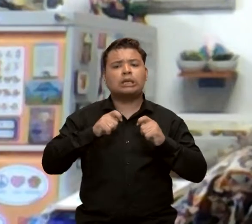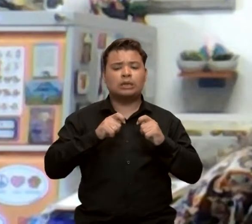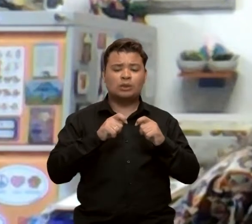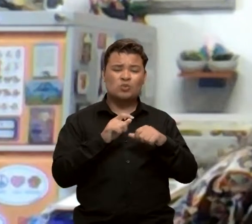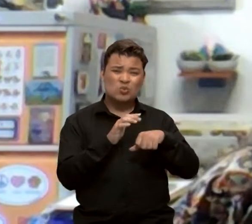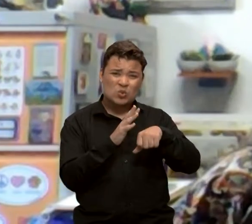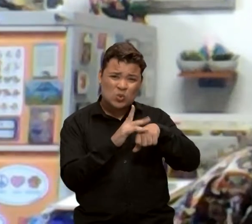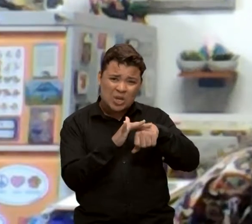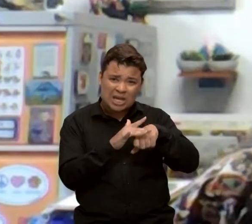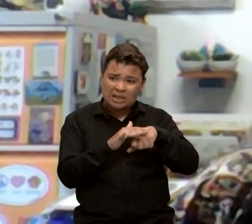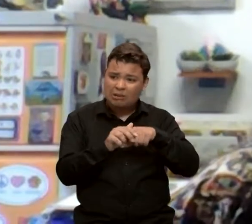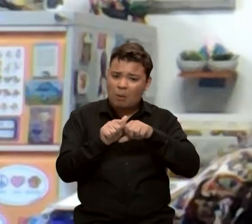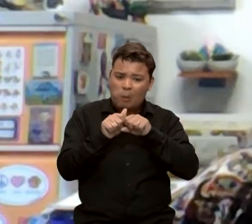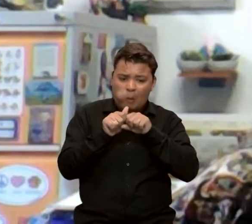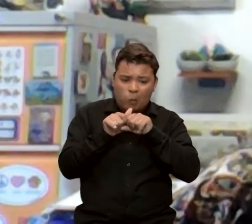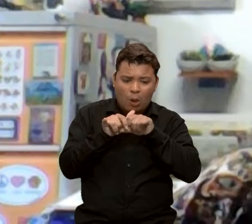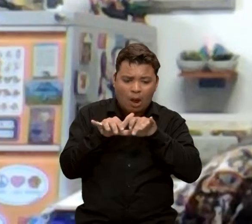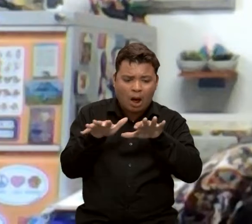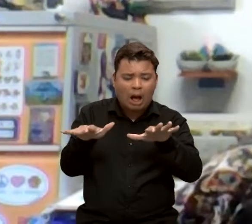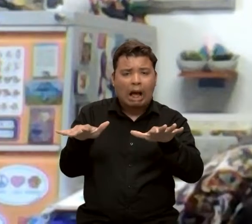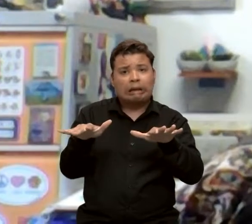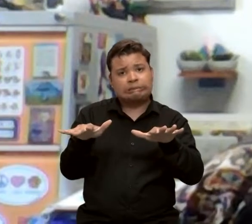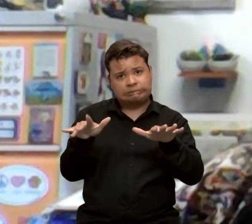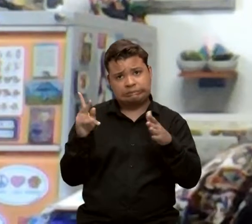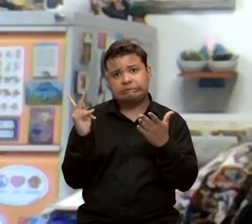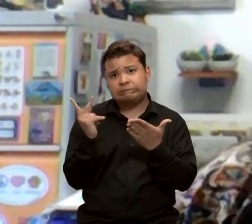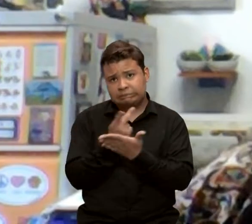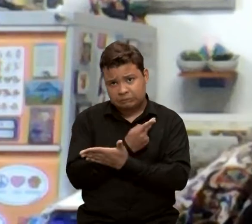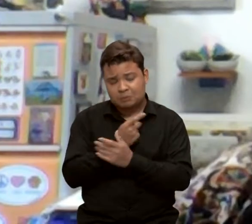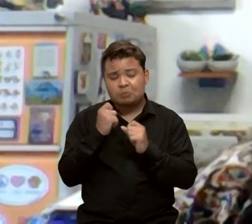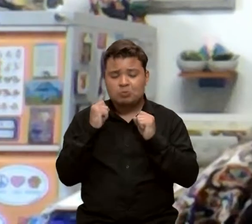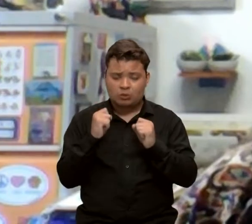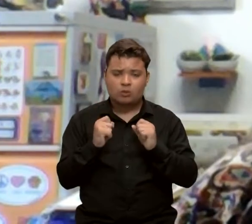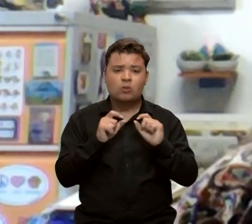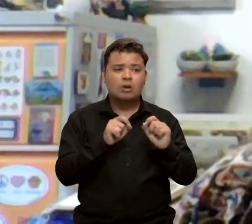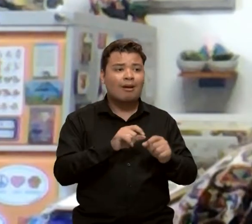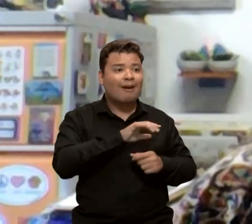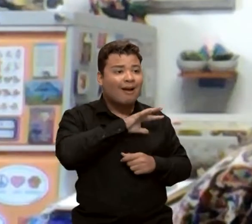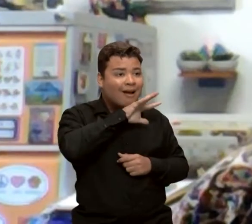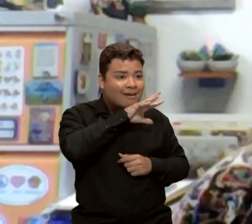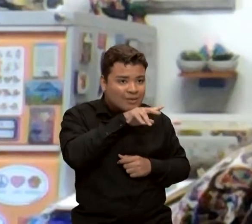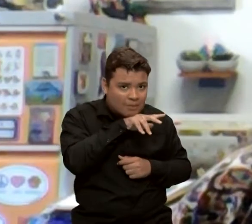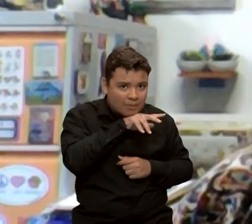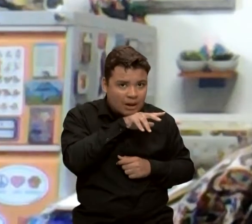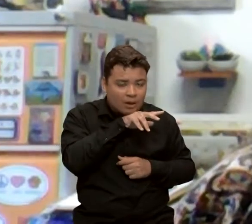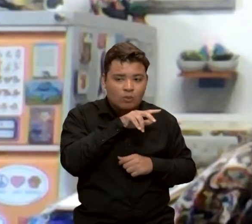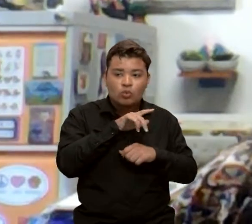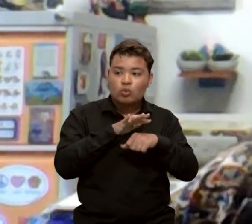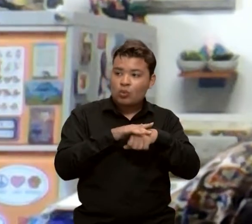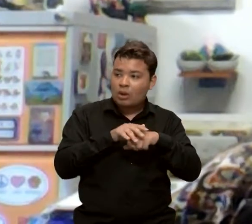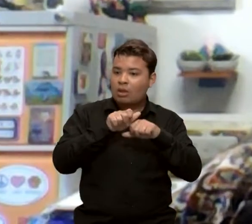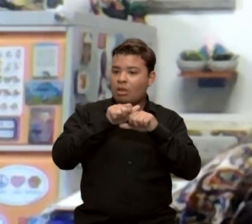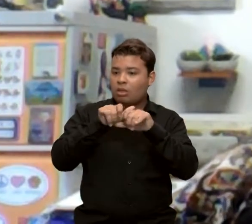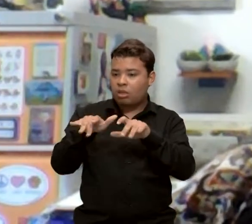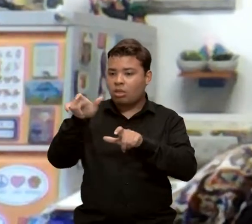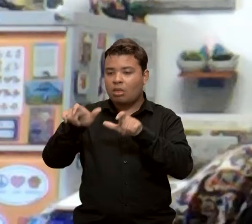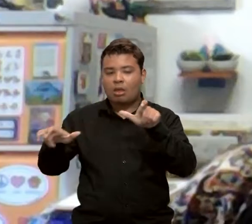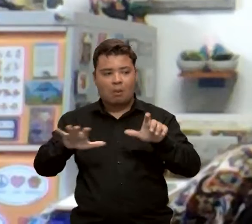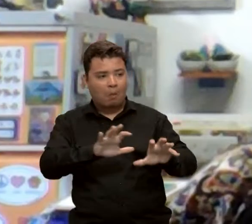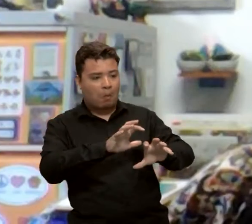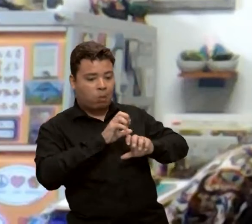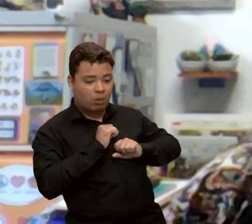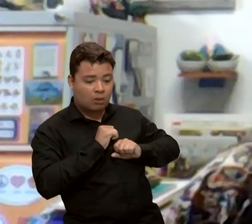transmissão de doenças entre esses agentes, tanto dos animais para as pessoas, mas também das pessoas para os animais. E lembrá-los